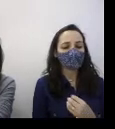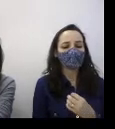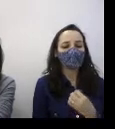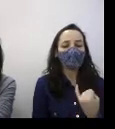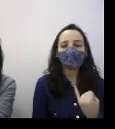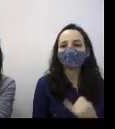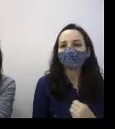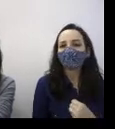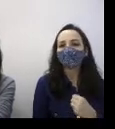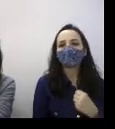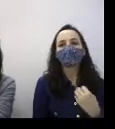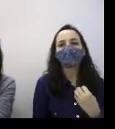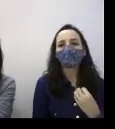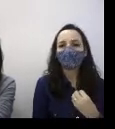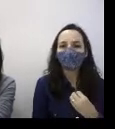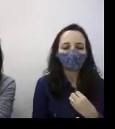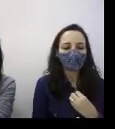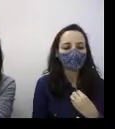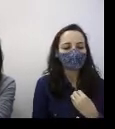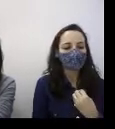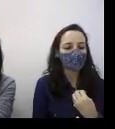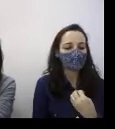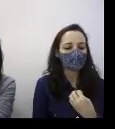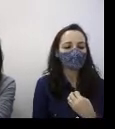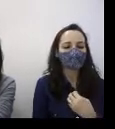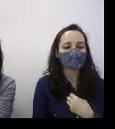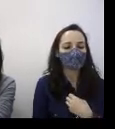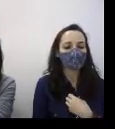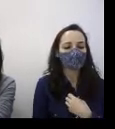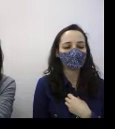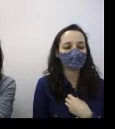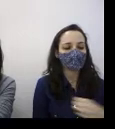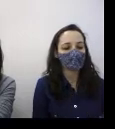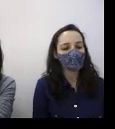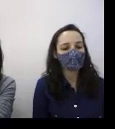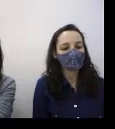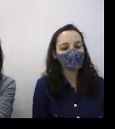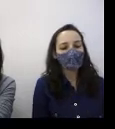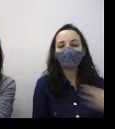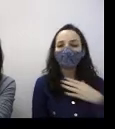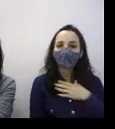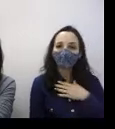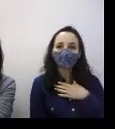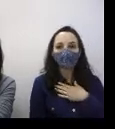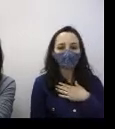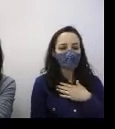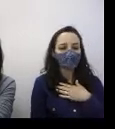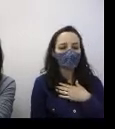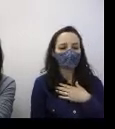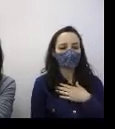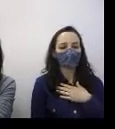psicológico, ou seja, as lembranças, as memórias, os sentimentos que a gente possui na nossa mente, há uma